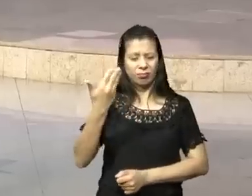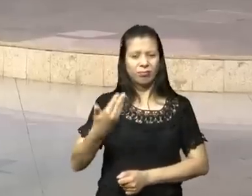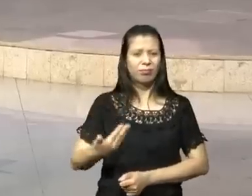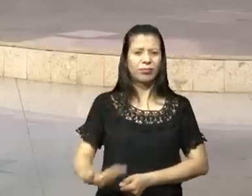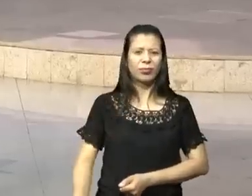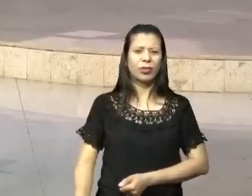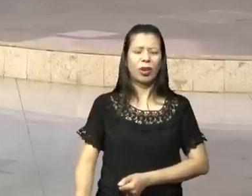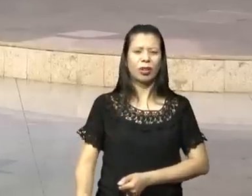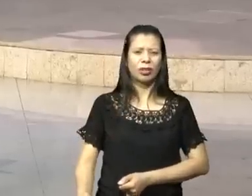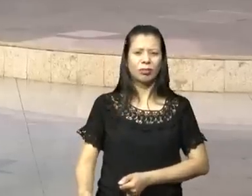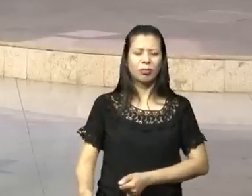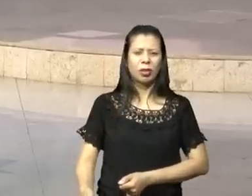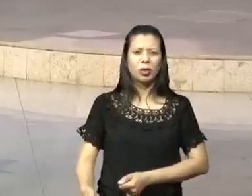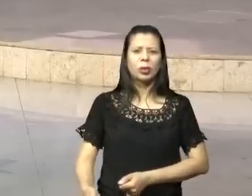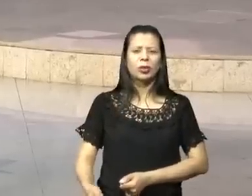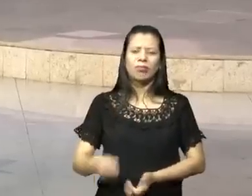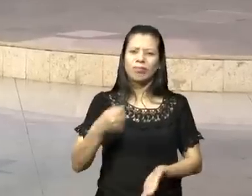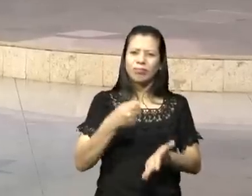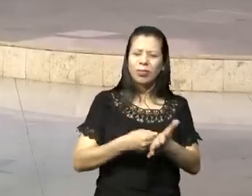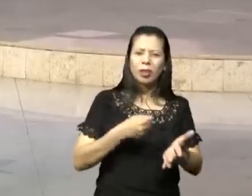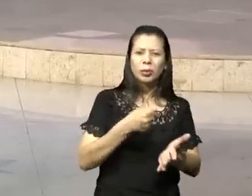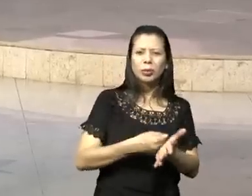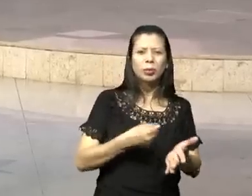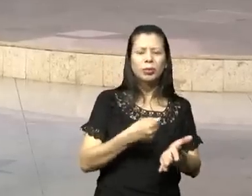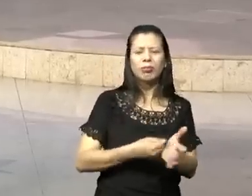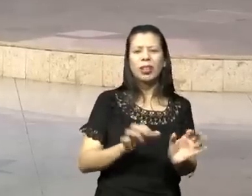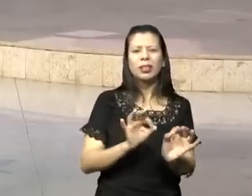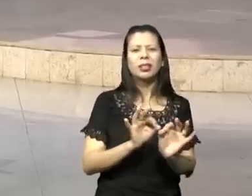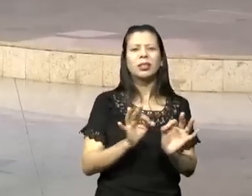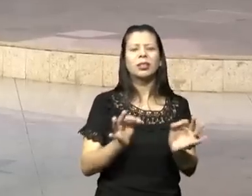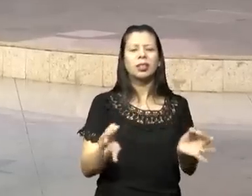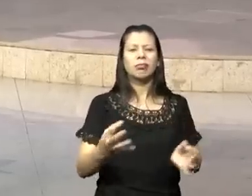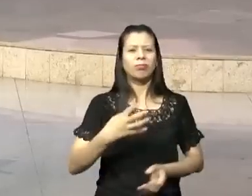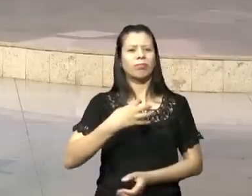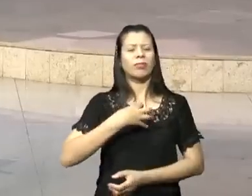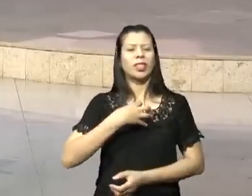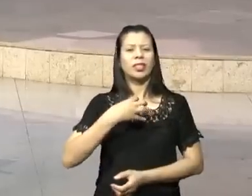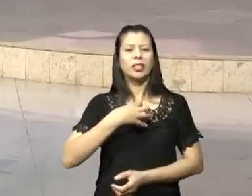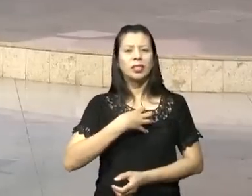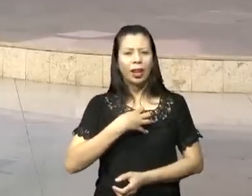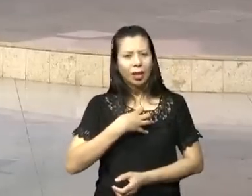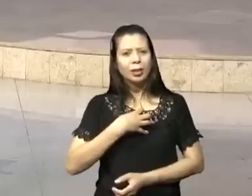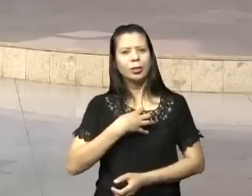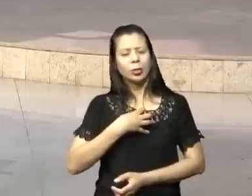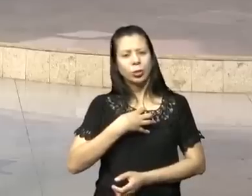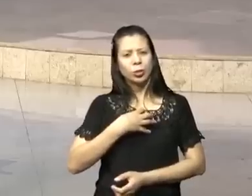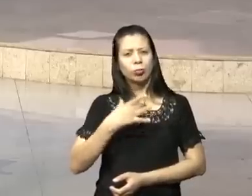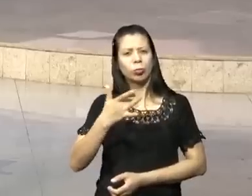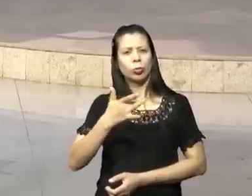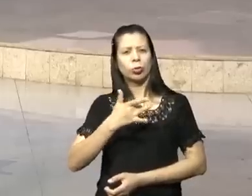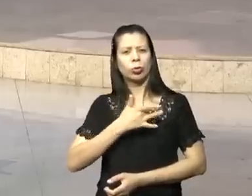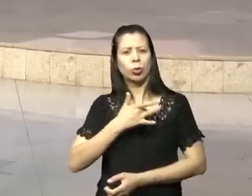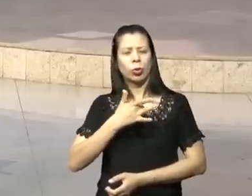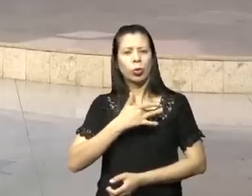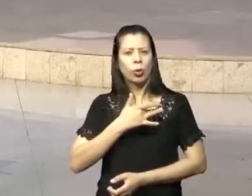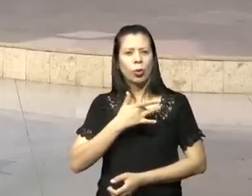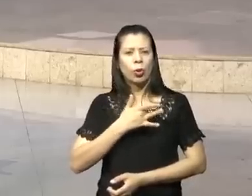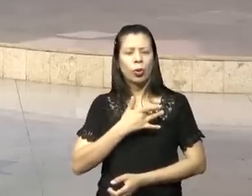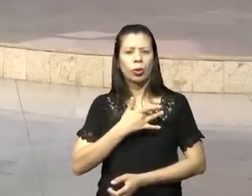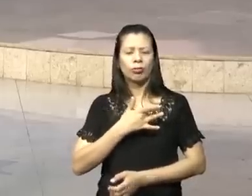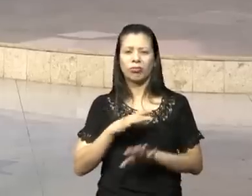Fantástico um filme de Quase duas horas algo muito simples mas que toca o coração e é verdade com algumas exceções ali de inferno